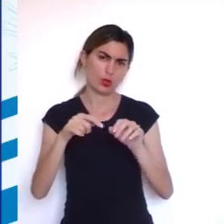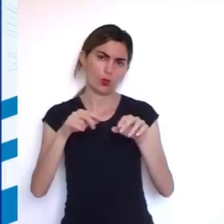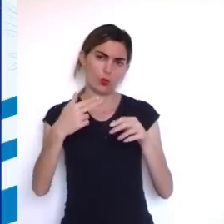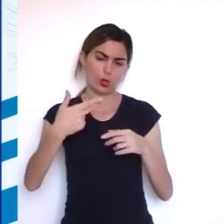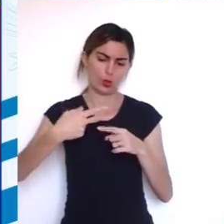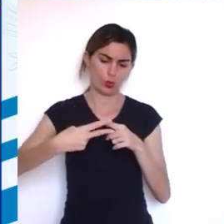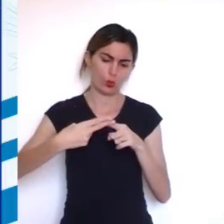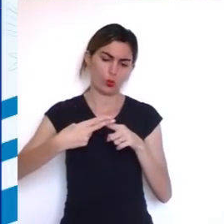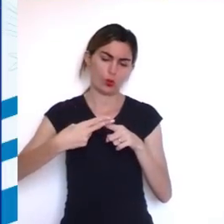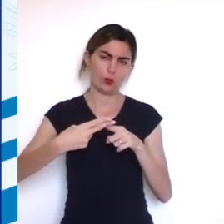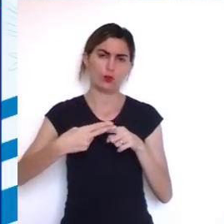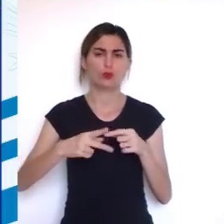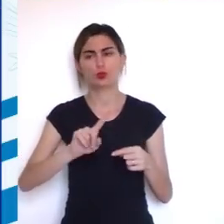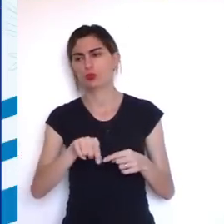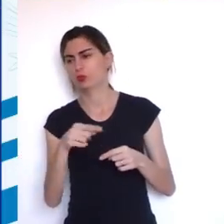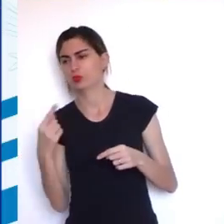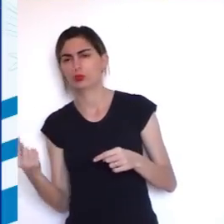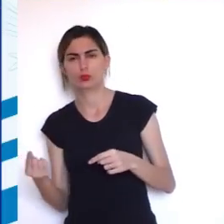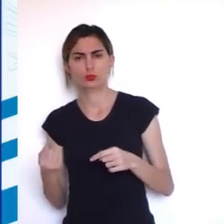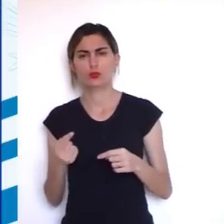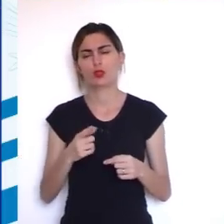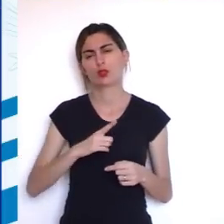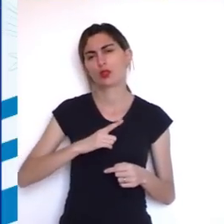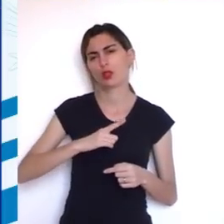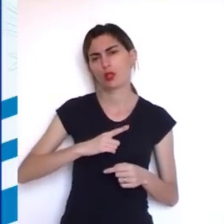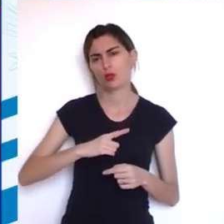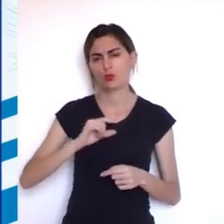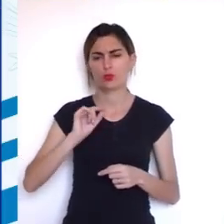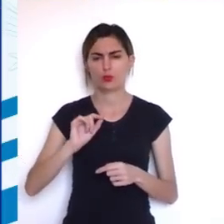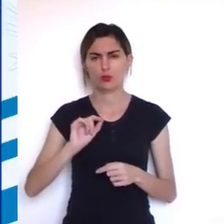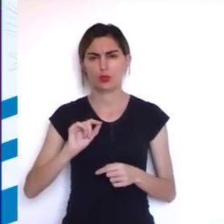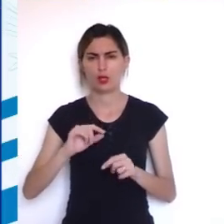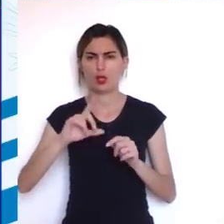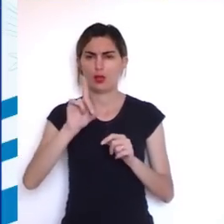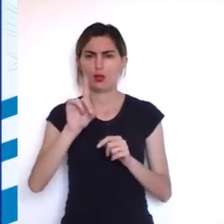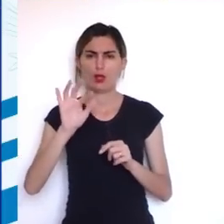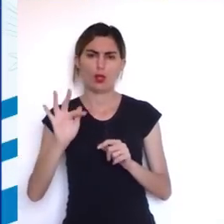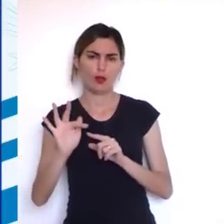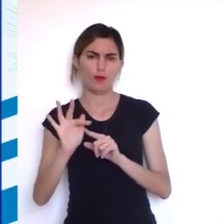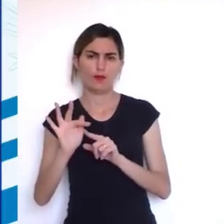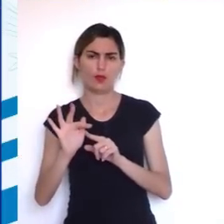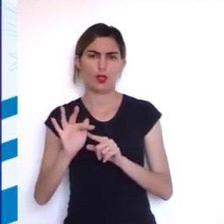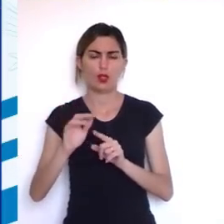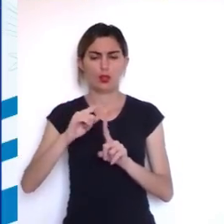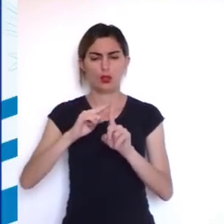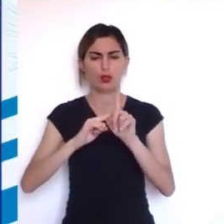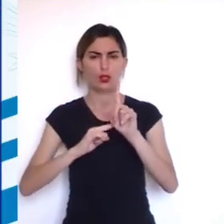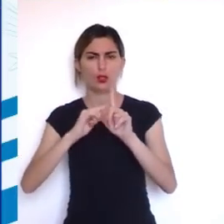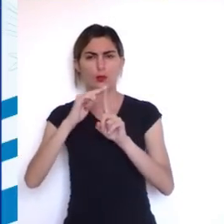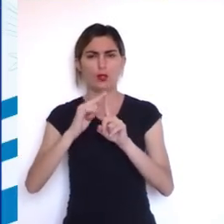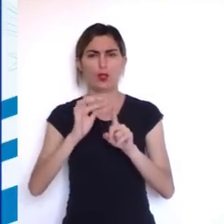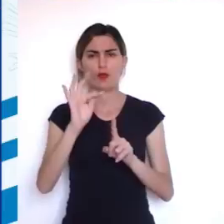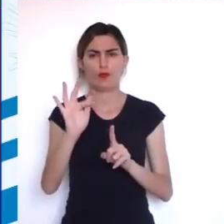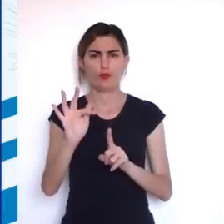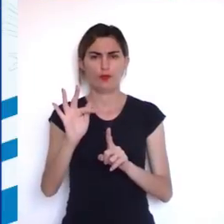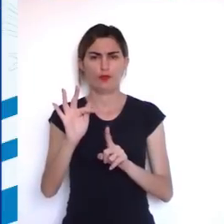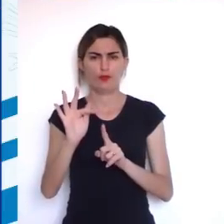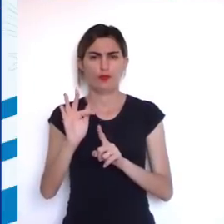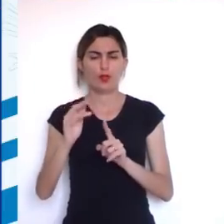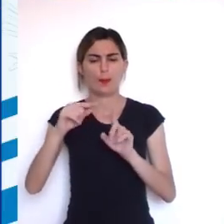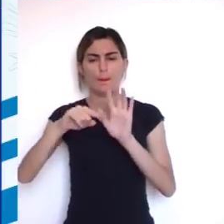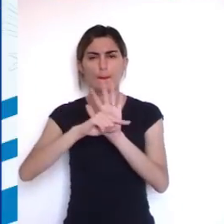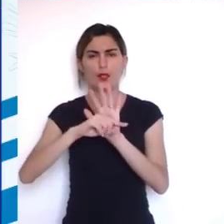sinal da igualdade. Do outro lado da sentença, eu tenho Tf, que corresponde à temperatura